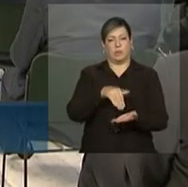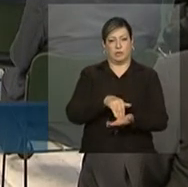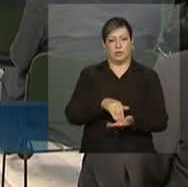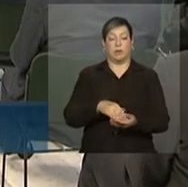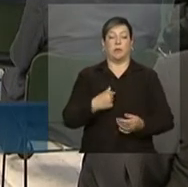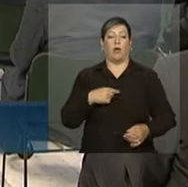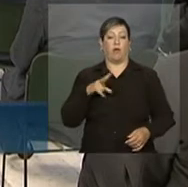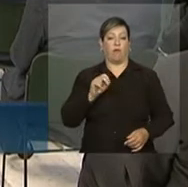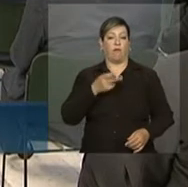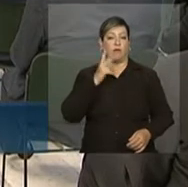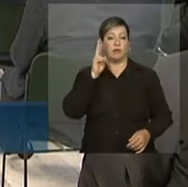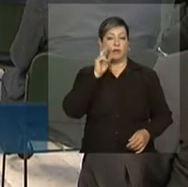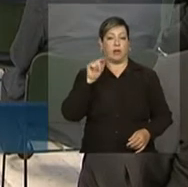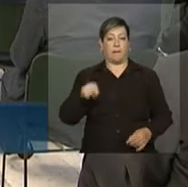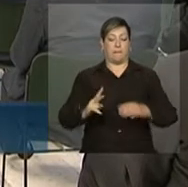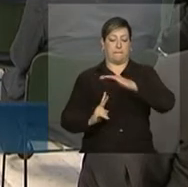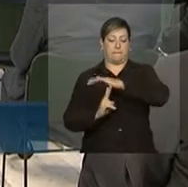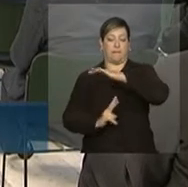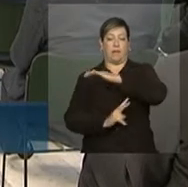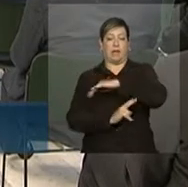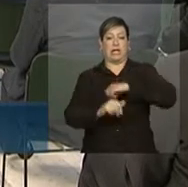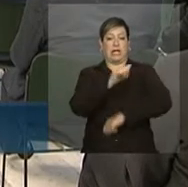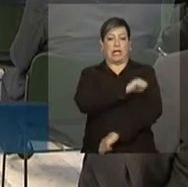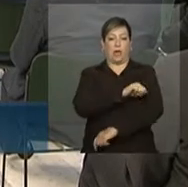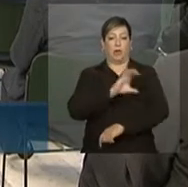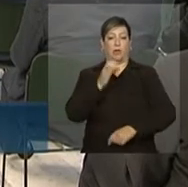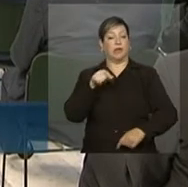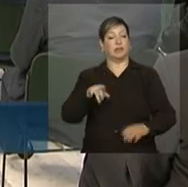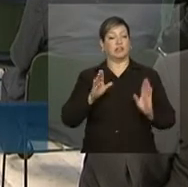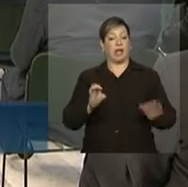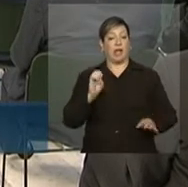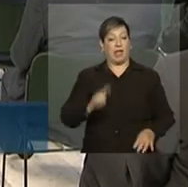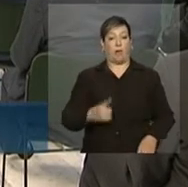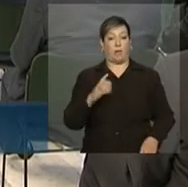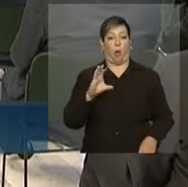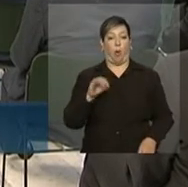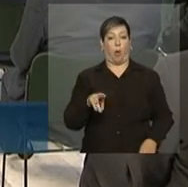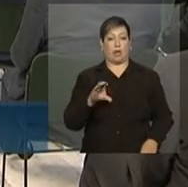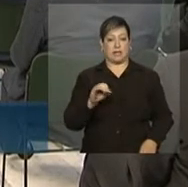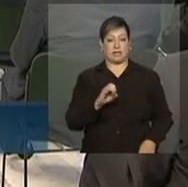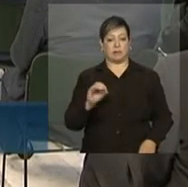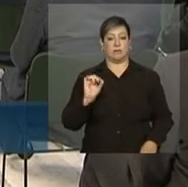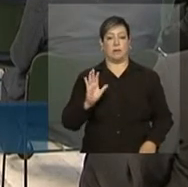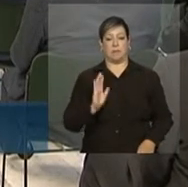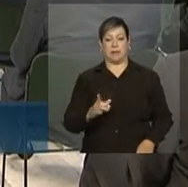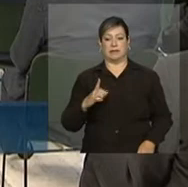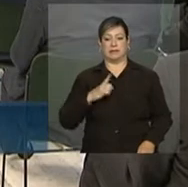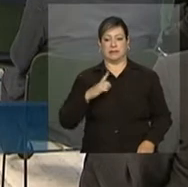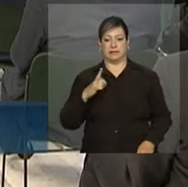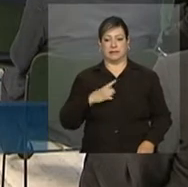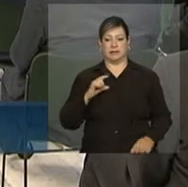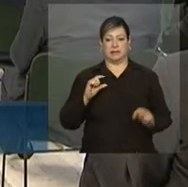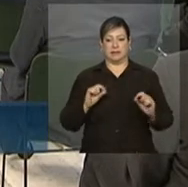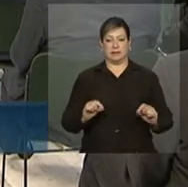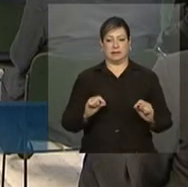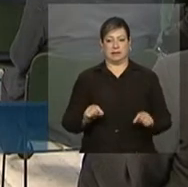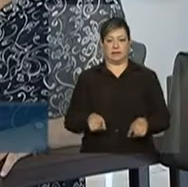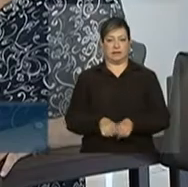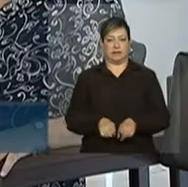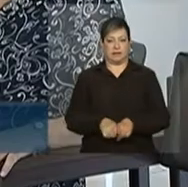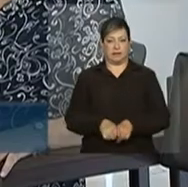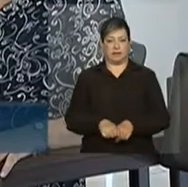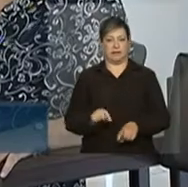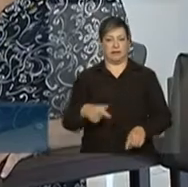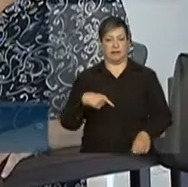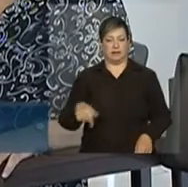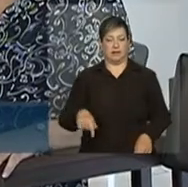eu vou falar sobre a Ponte Niterói. Na verdade, já é uma concessão. Não é? Mas há também uma determinação do governo